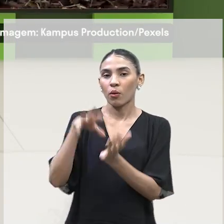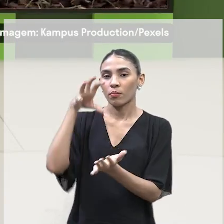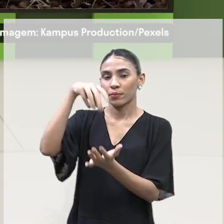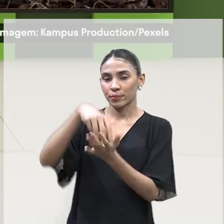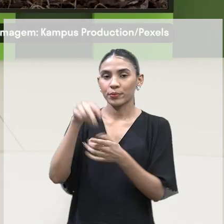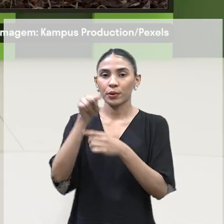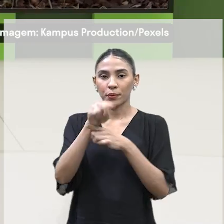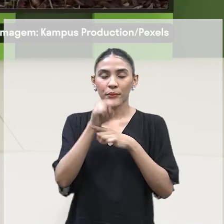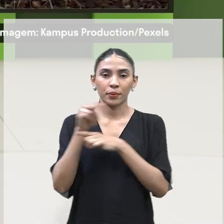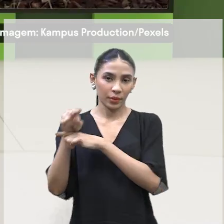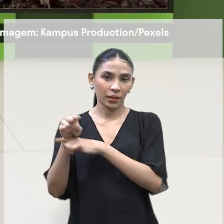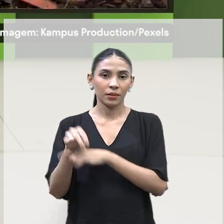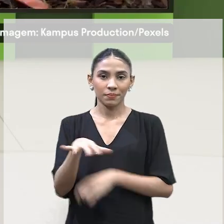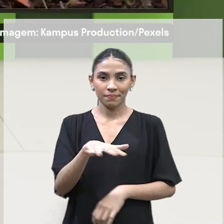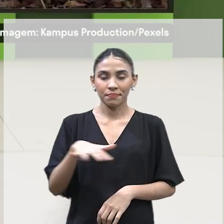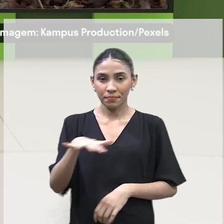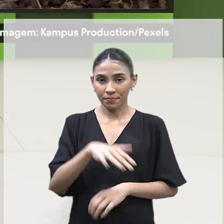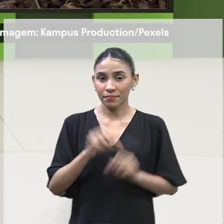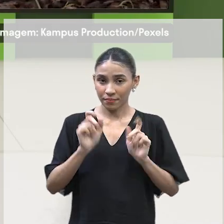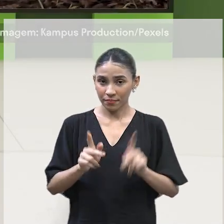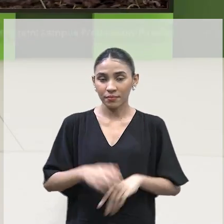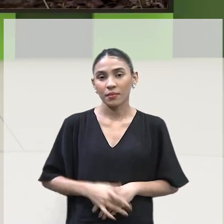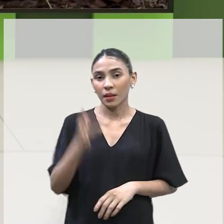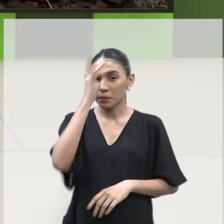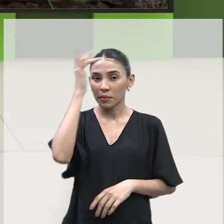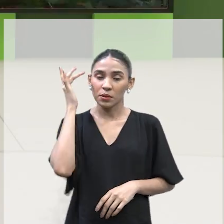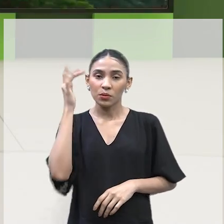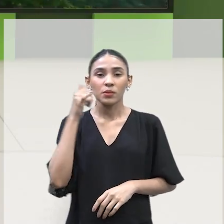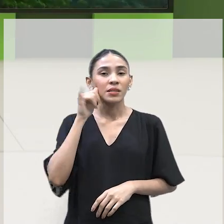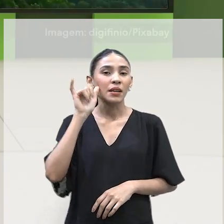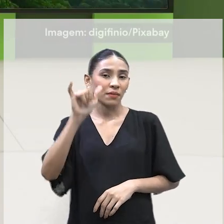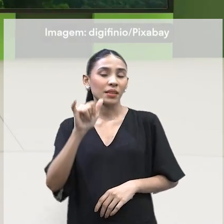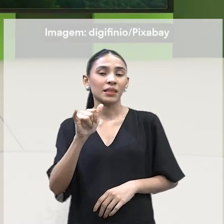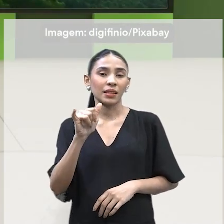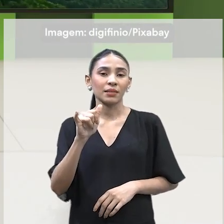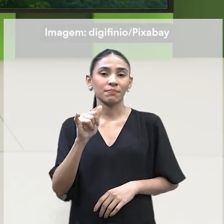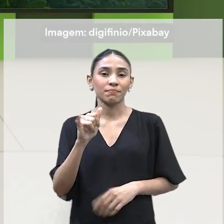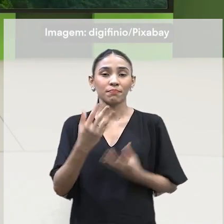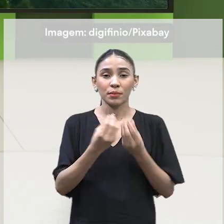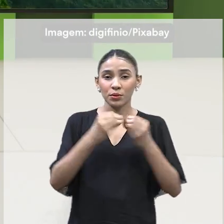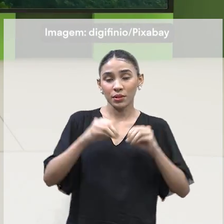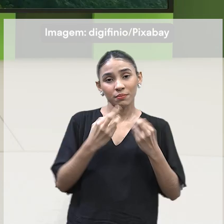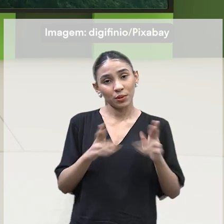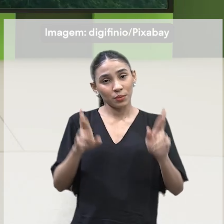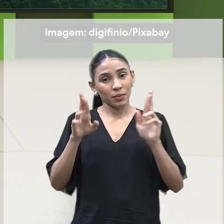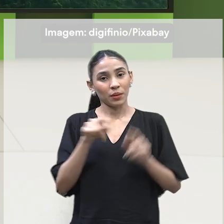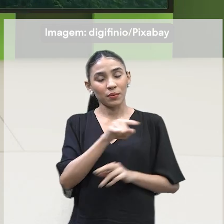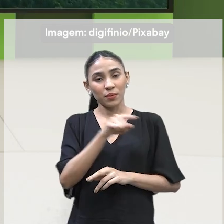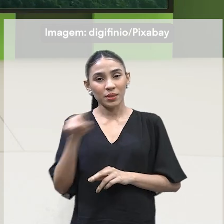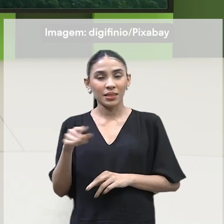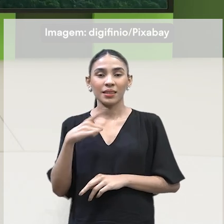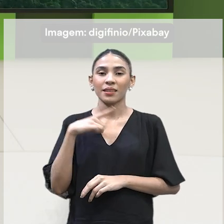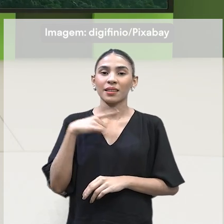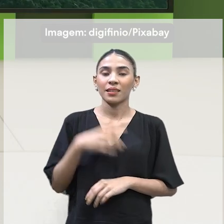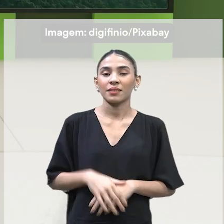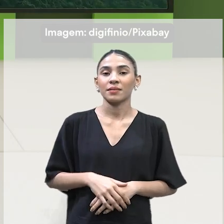para preservar esse espaço, certo? Para que as pessoas não venham degradar ainda mais. Bom, espero que você tenha aí,